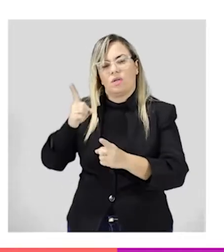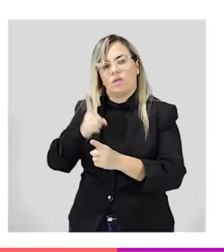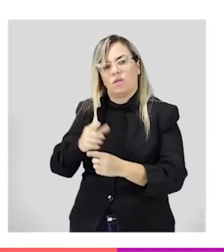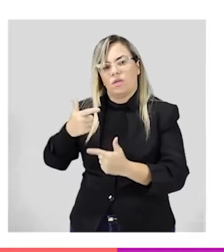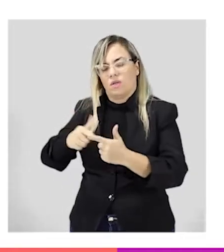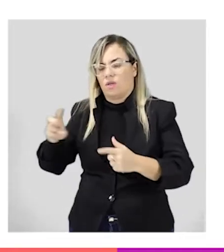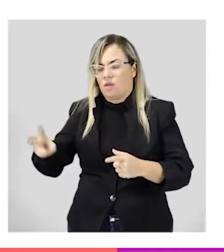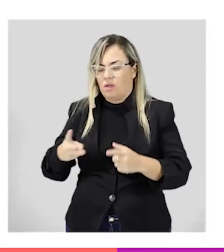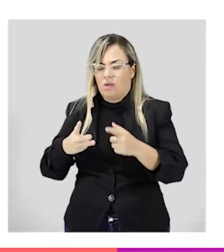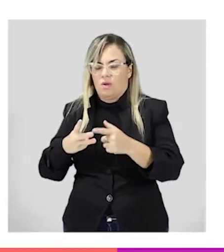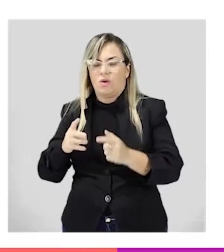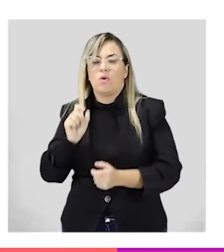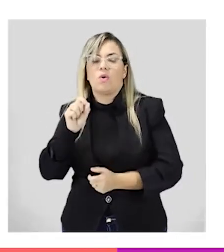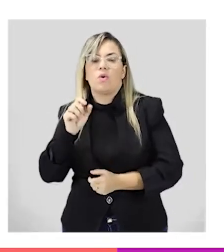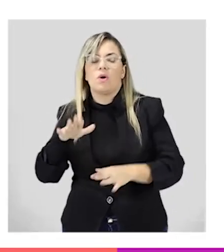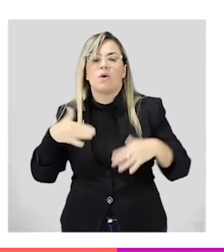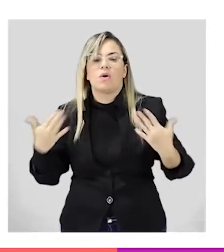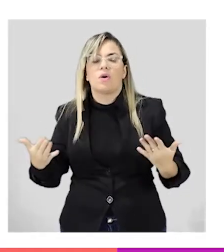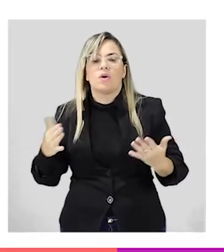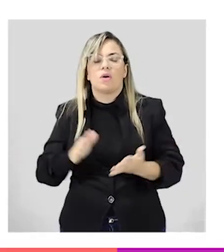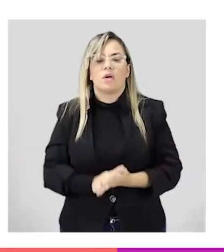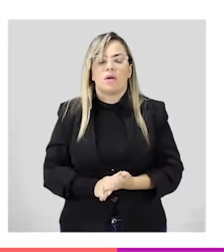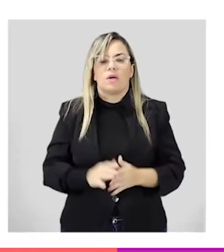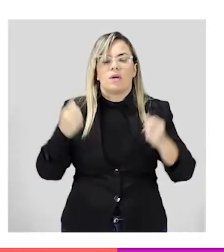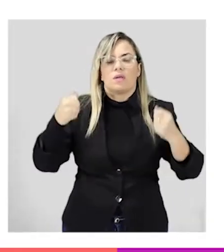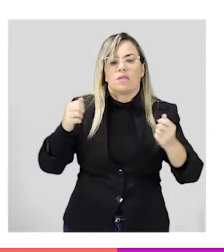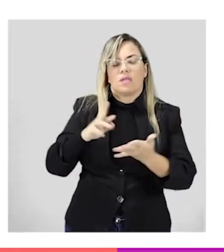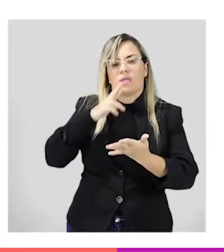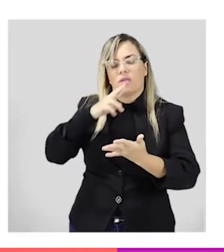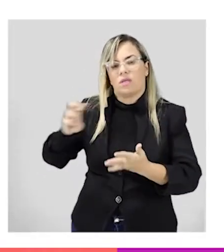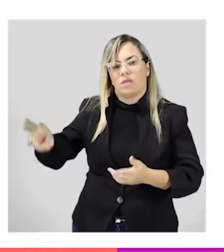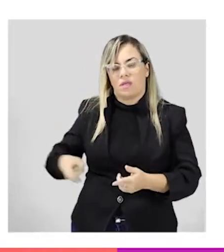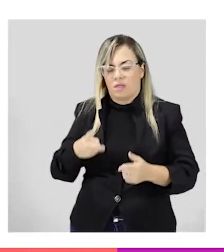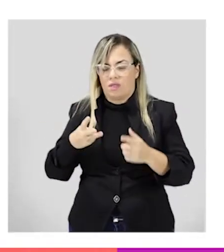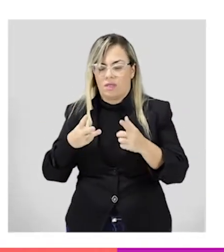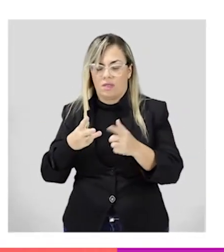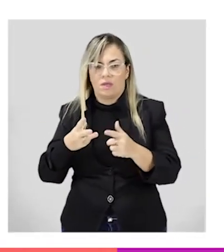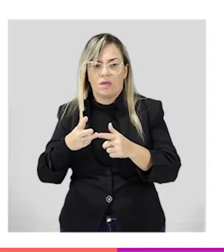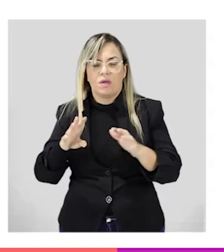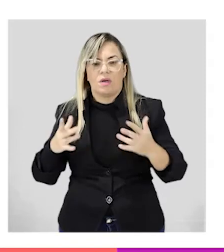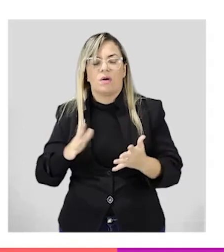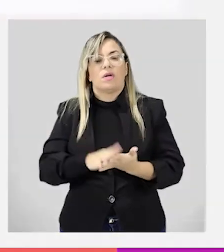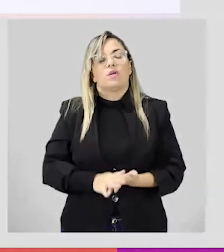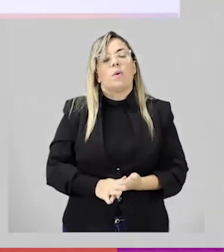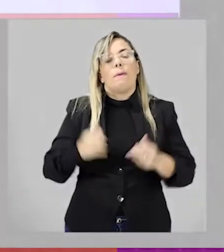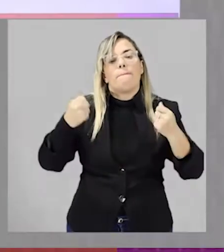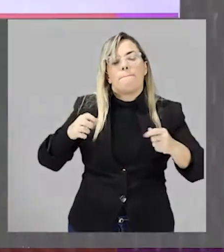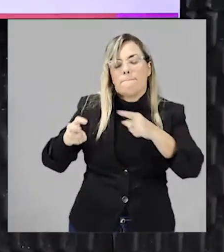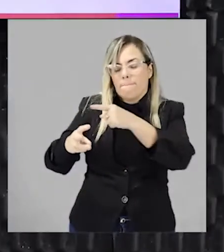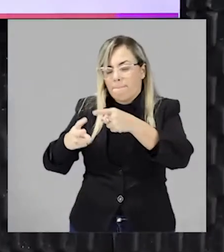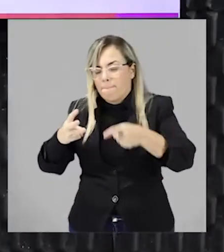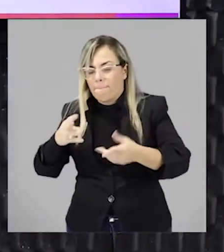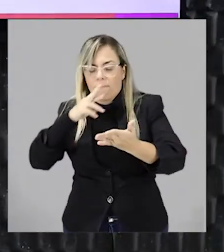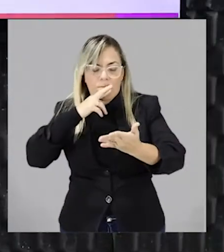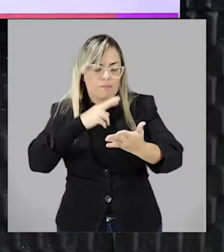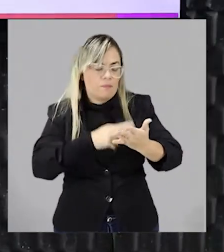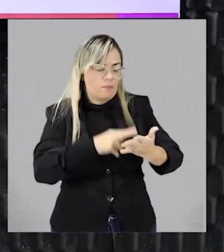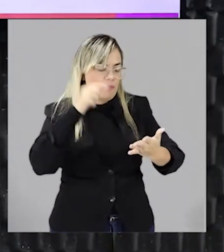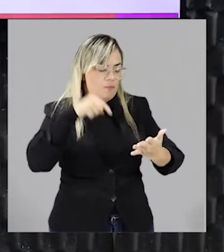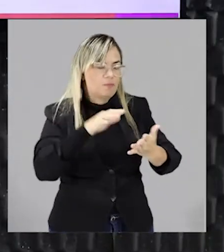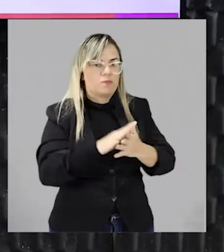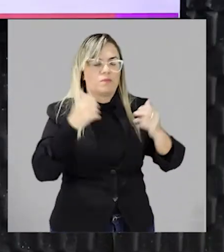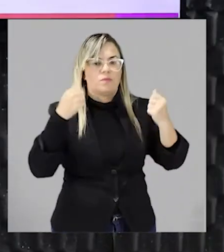O que precisa ser resolvido? Então, essas 3 perguntas Elas precisam ser respondidas lá